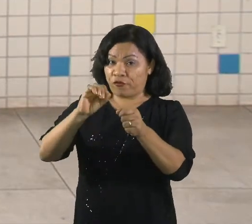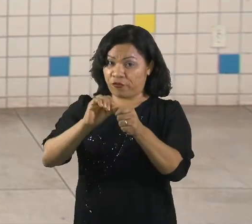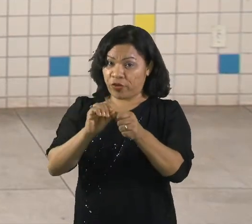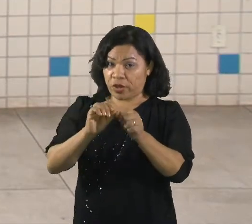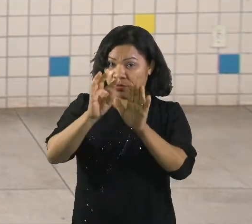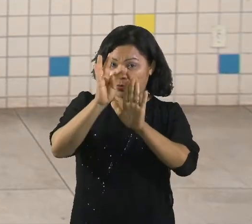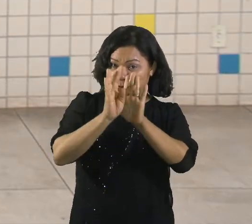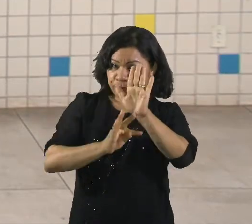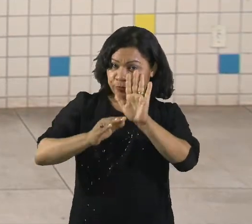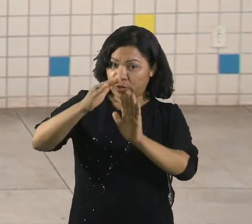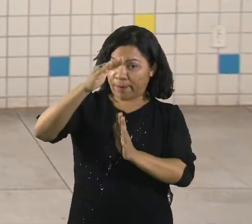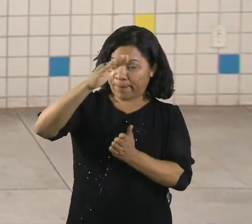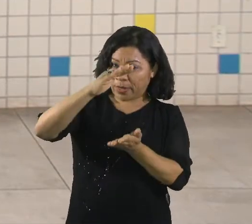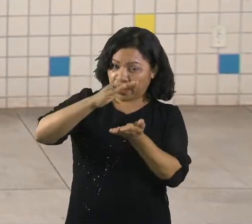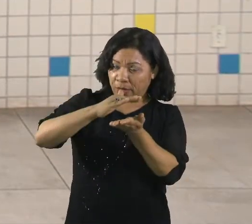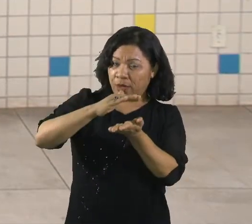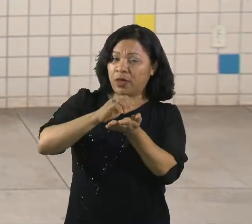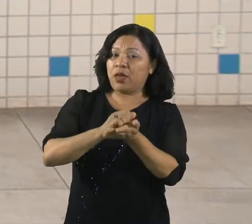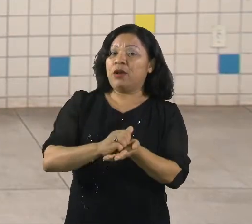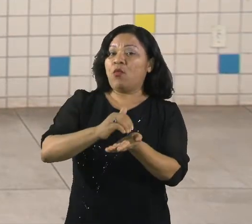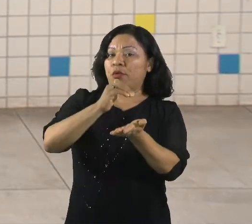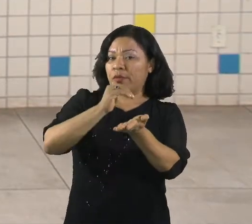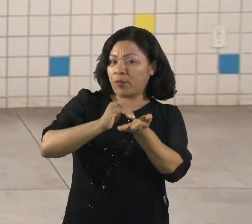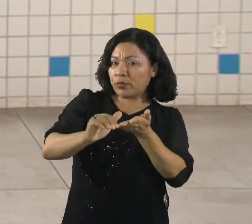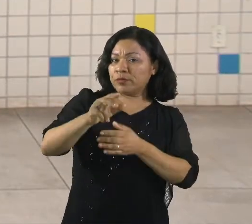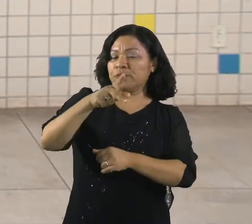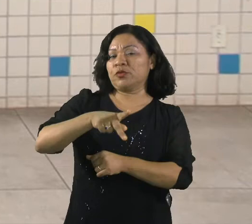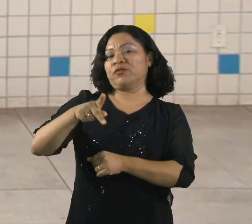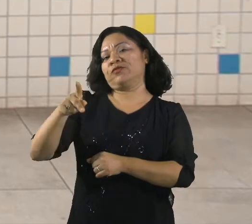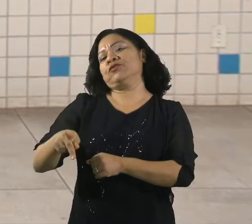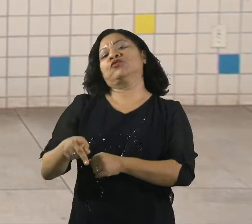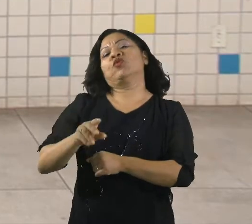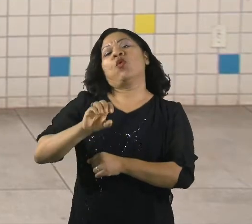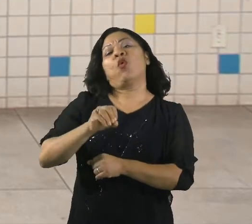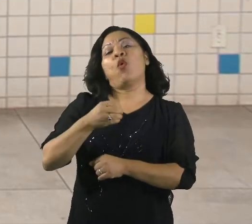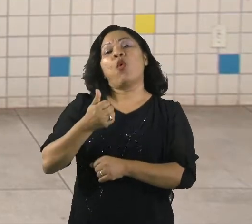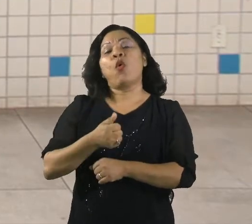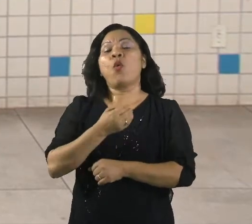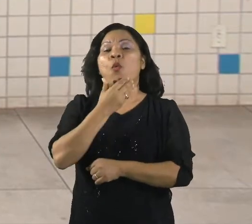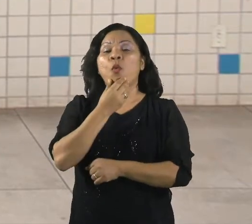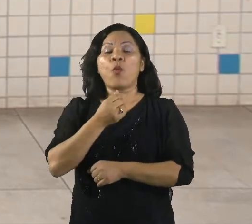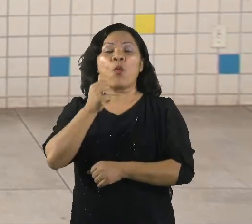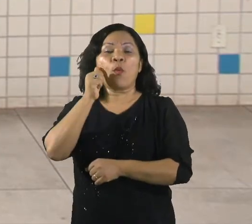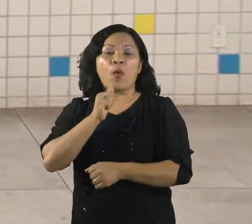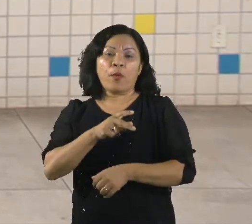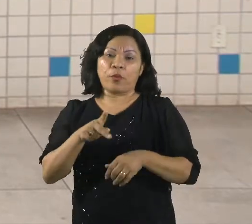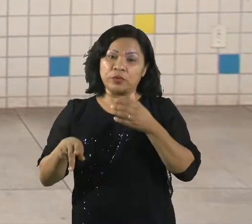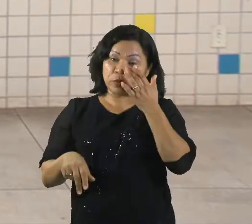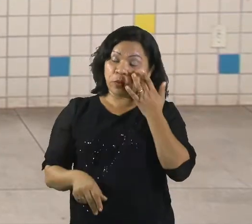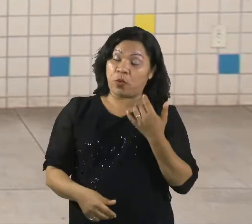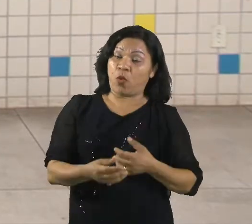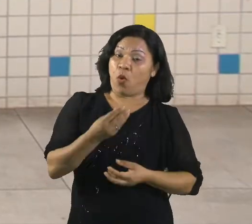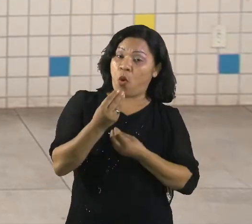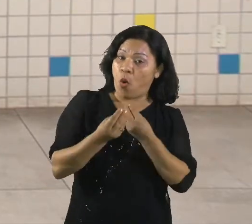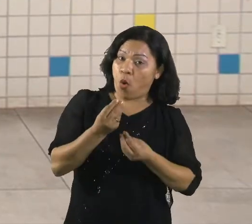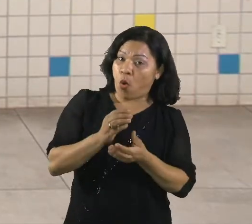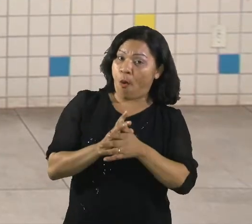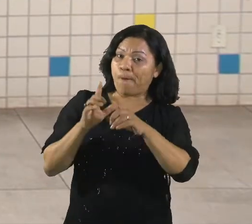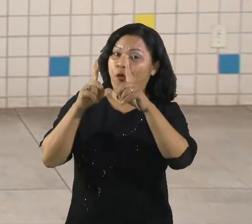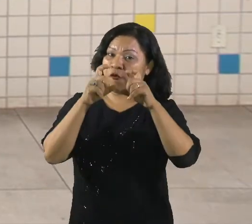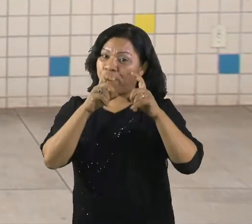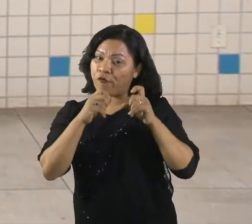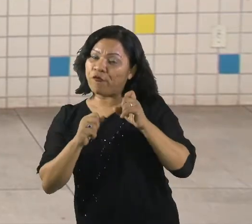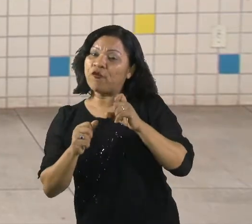isso e depois encaminhe para o seu professor ou para a sua professora, por meio de foto, vídeo ou arquivo em